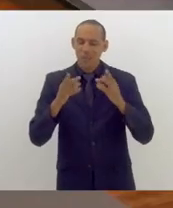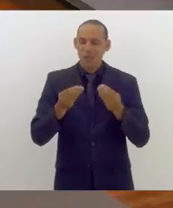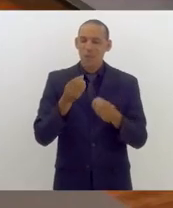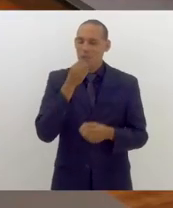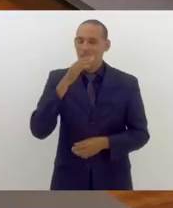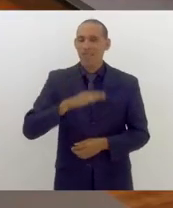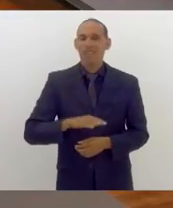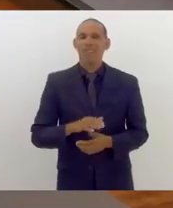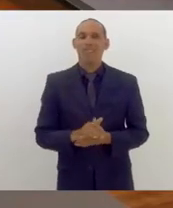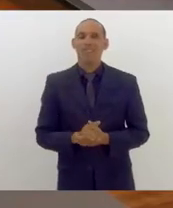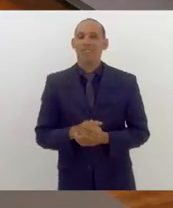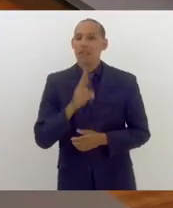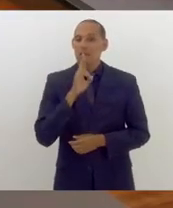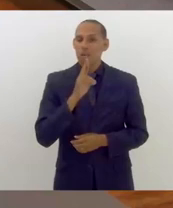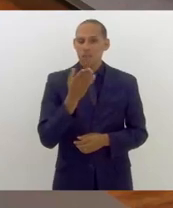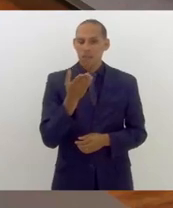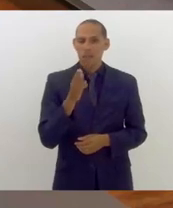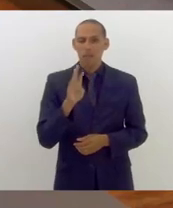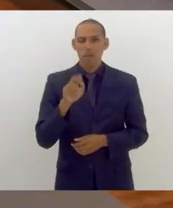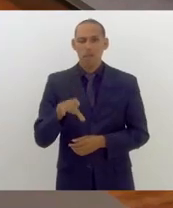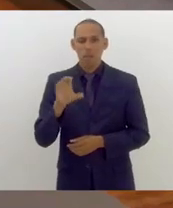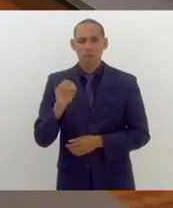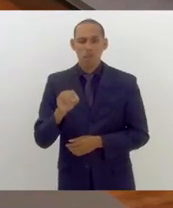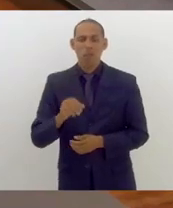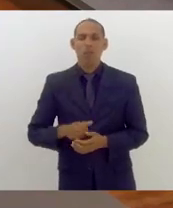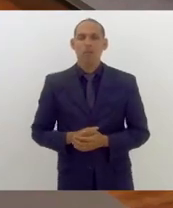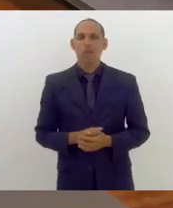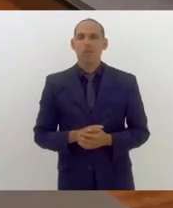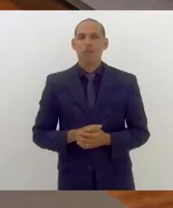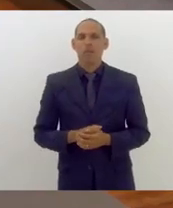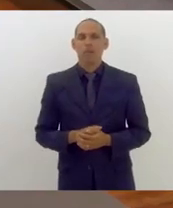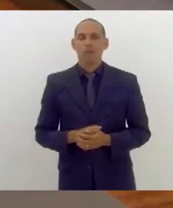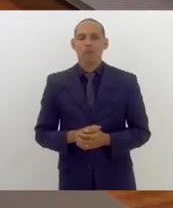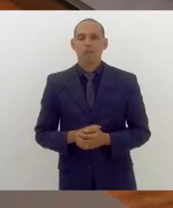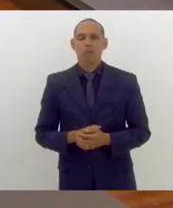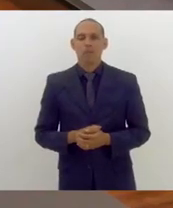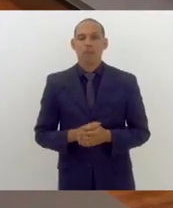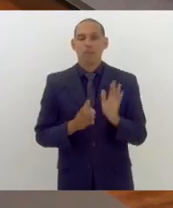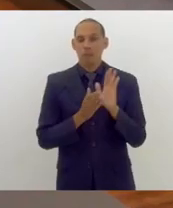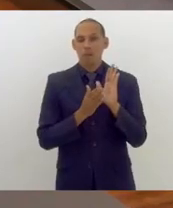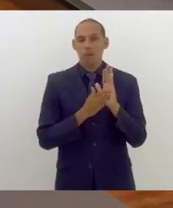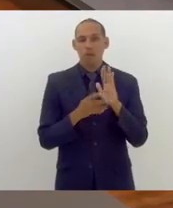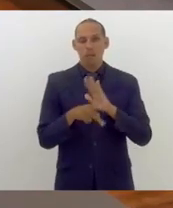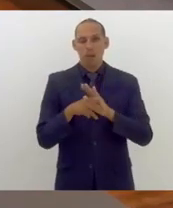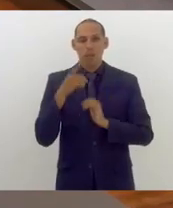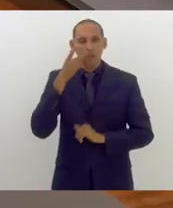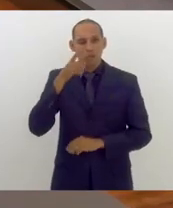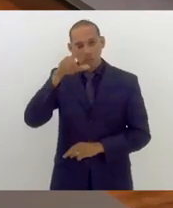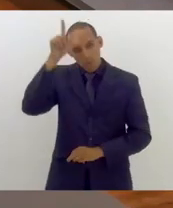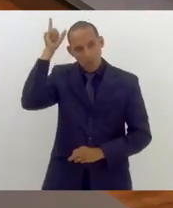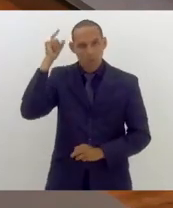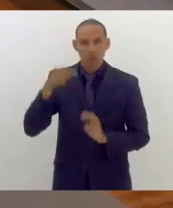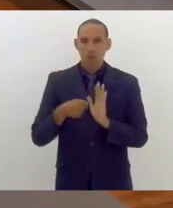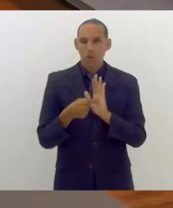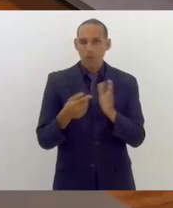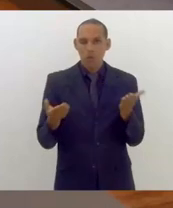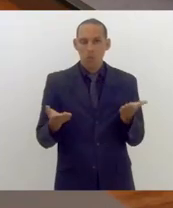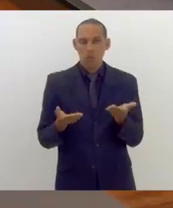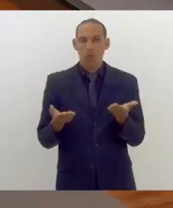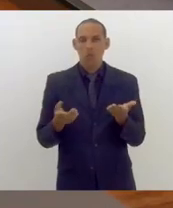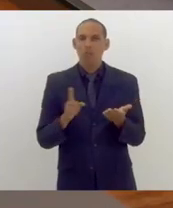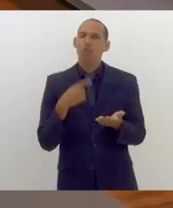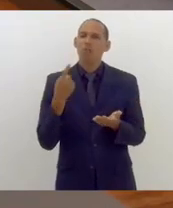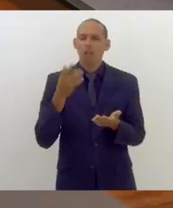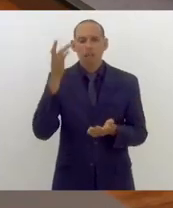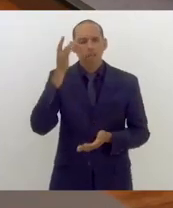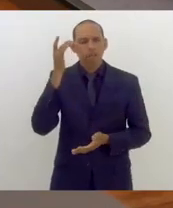tarde respondendo a você Bruno essa proposta que o Deputado Paulo apresentou hoje aqui nós